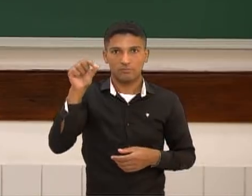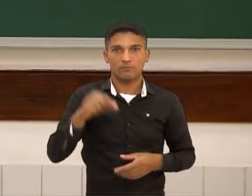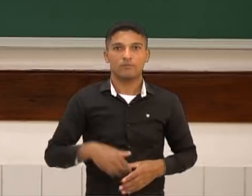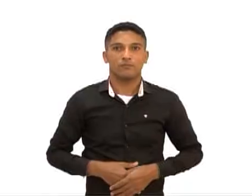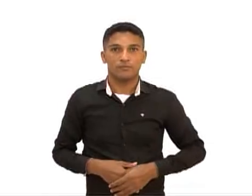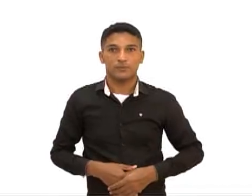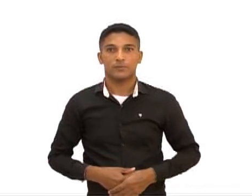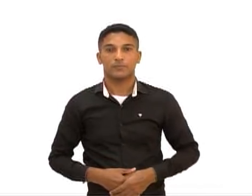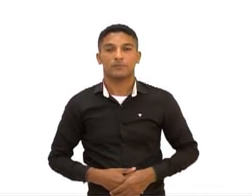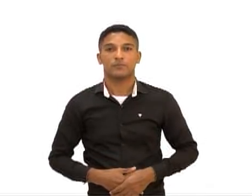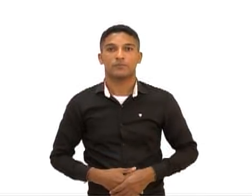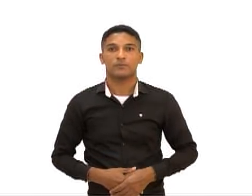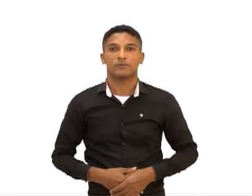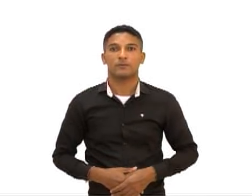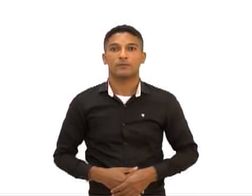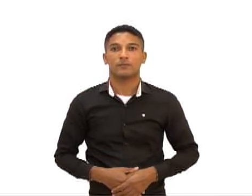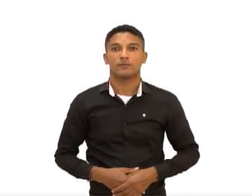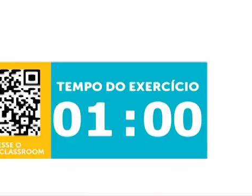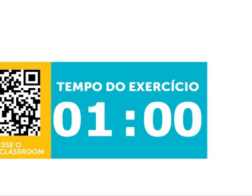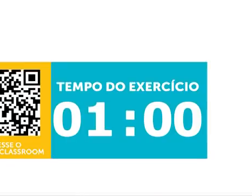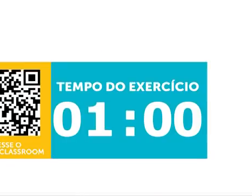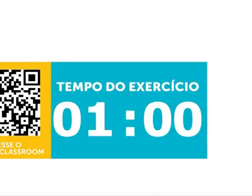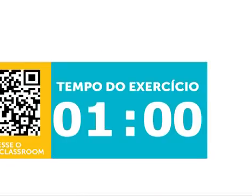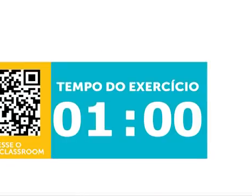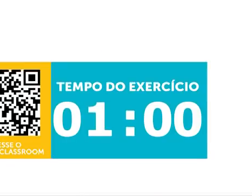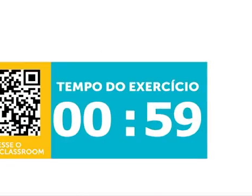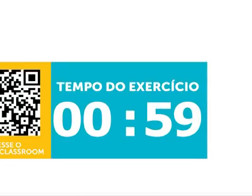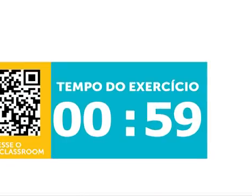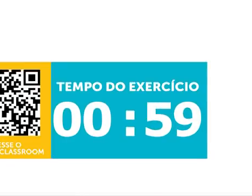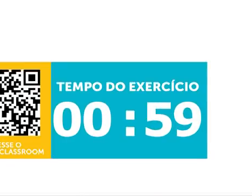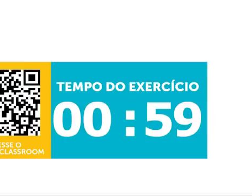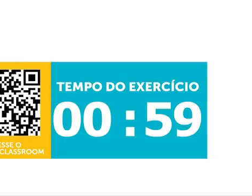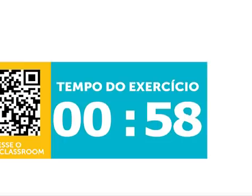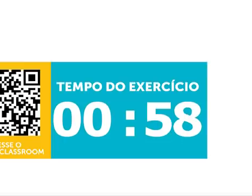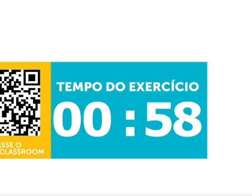alternativa, que vocês acharem apropriada.